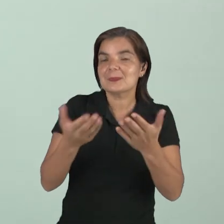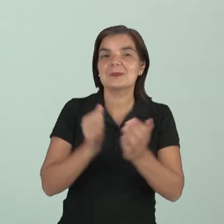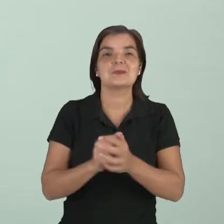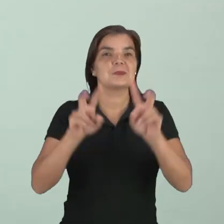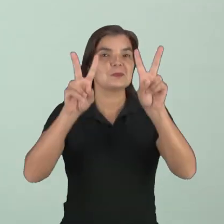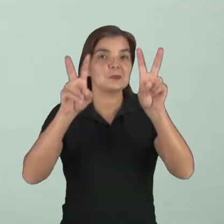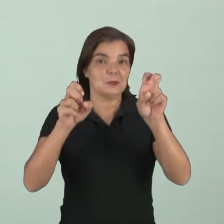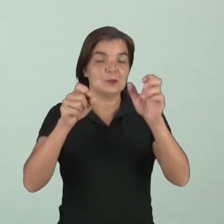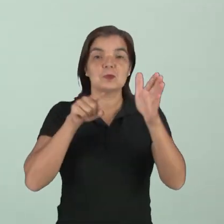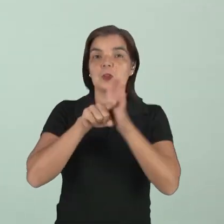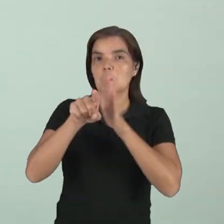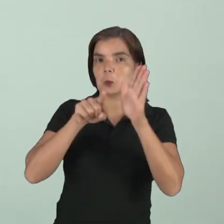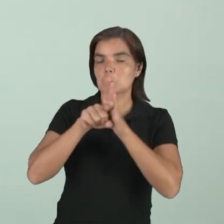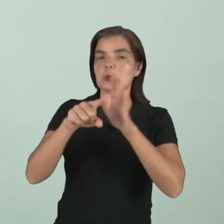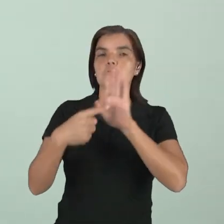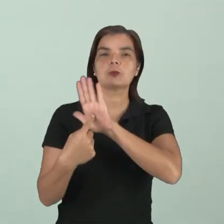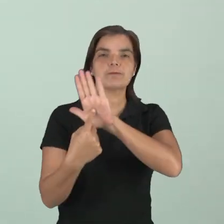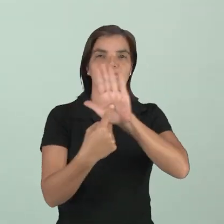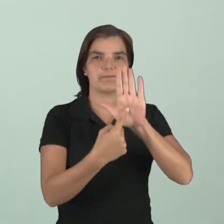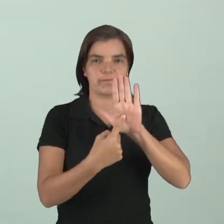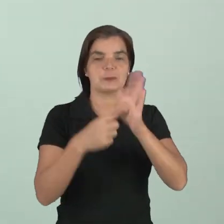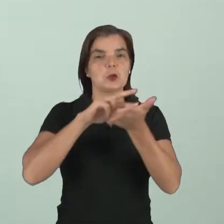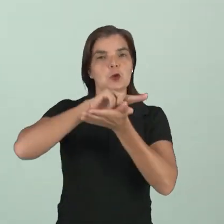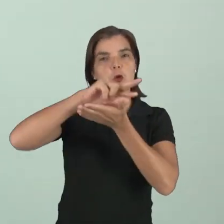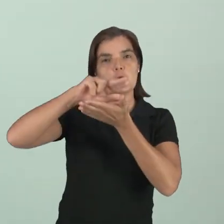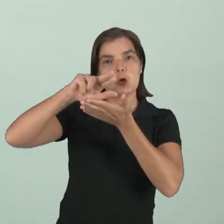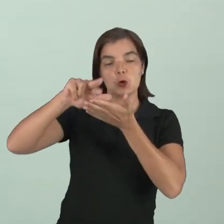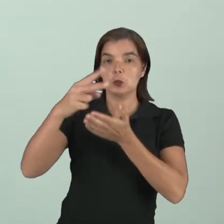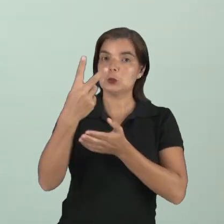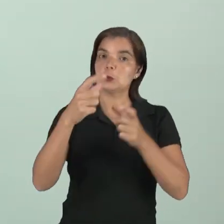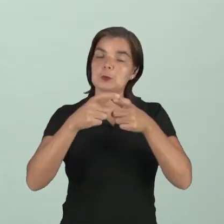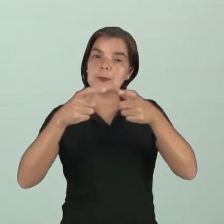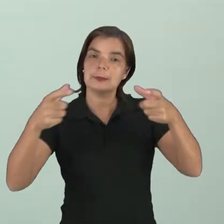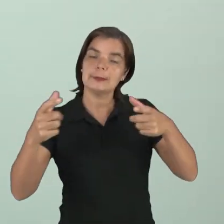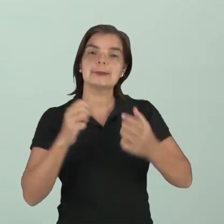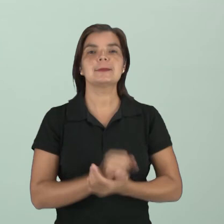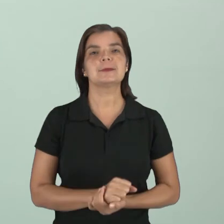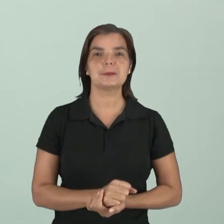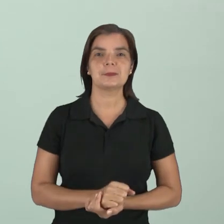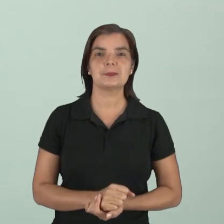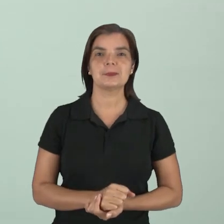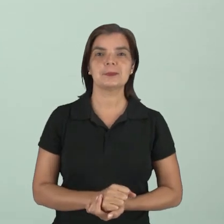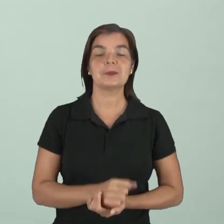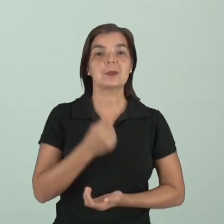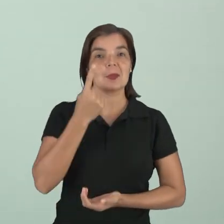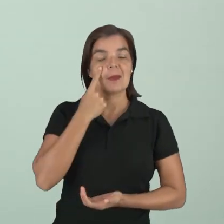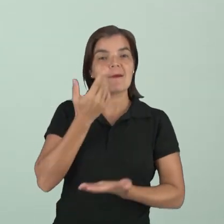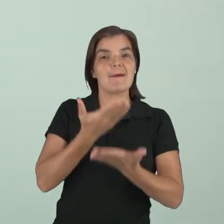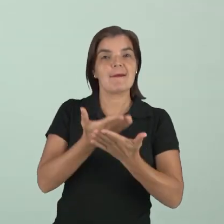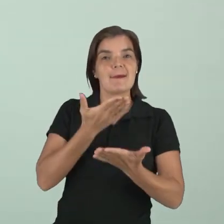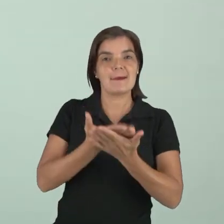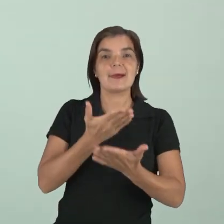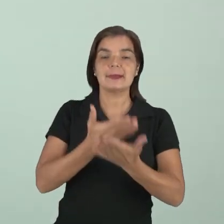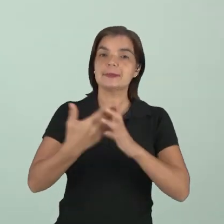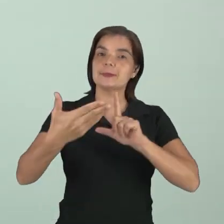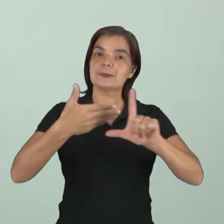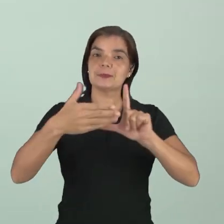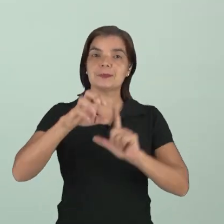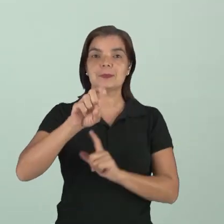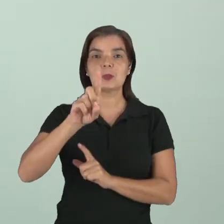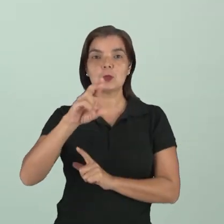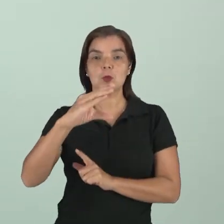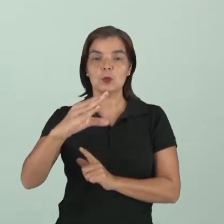foi sobre situações que envolvem representações de variações entre duas grandezas e para Rever essa aula